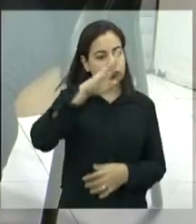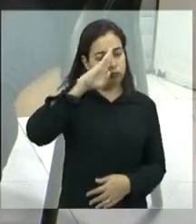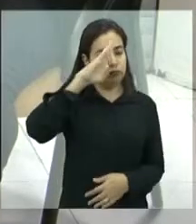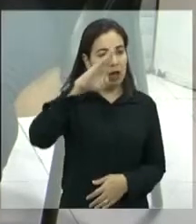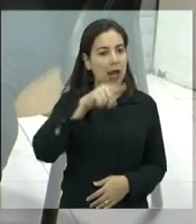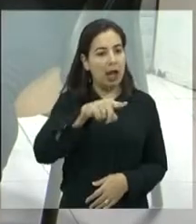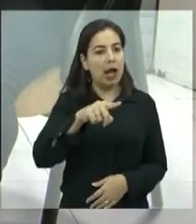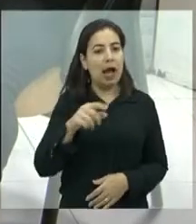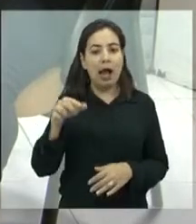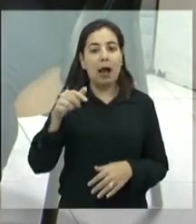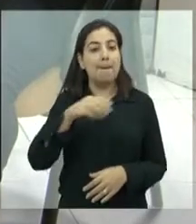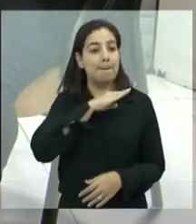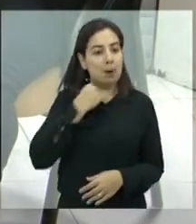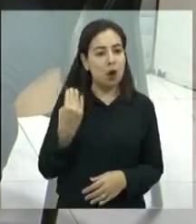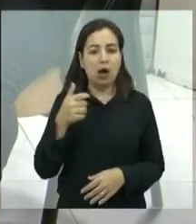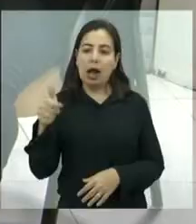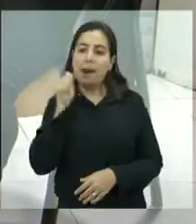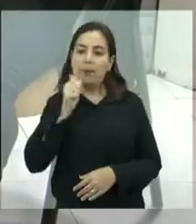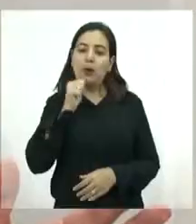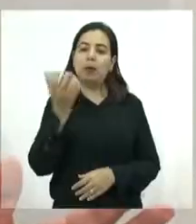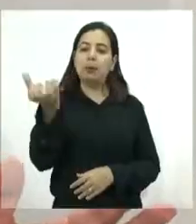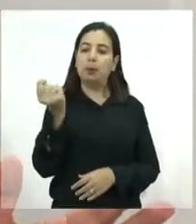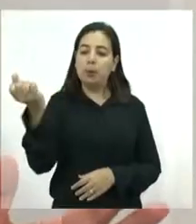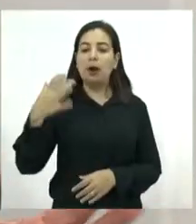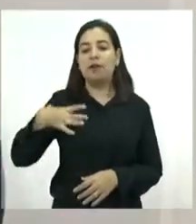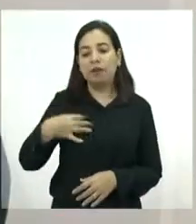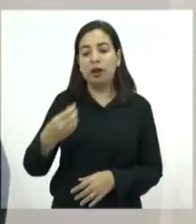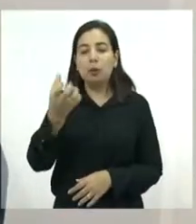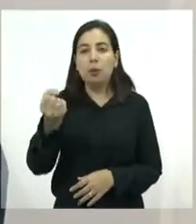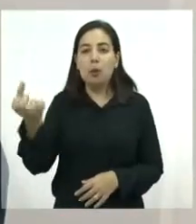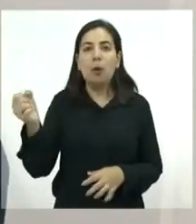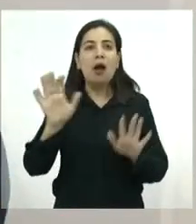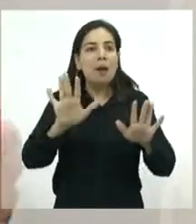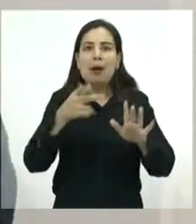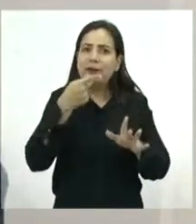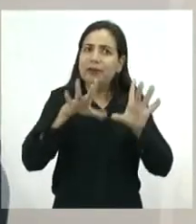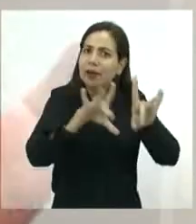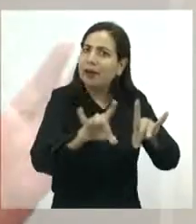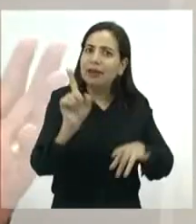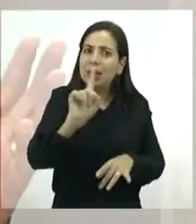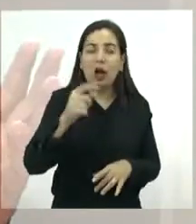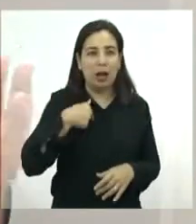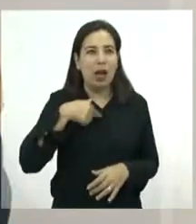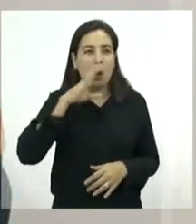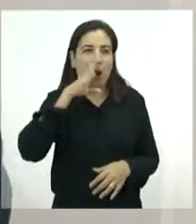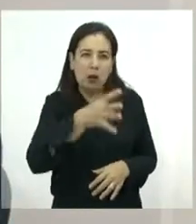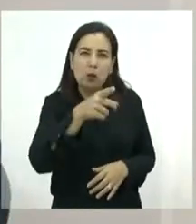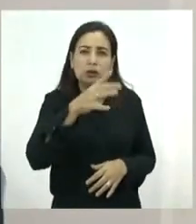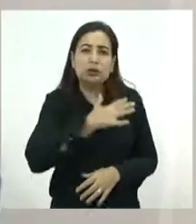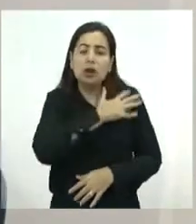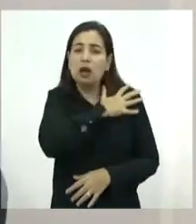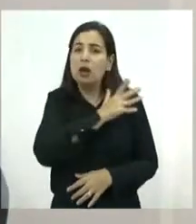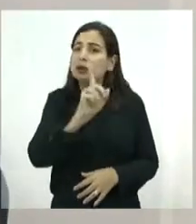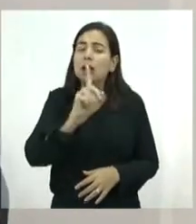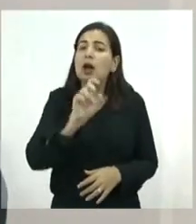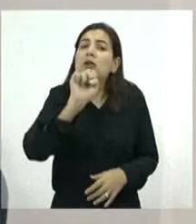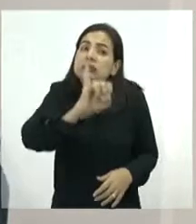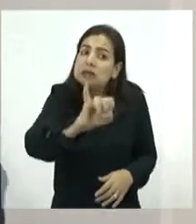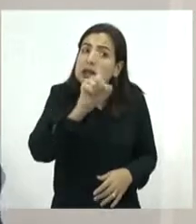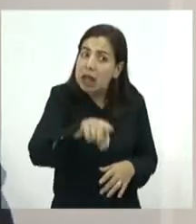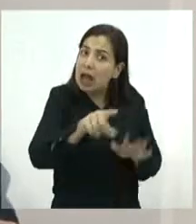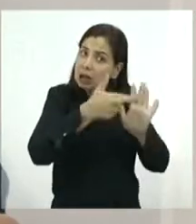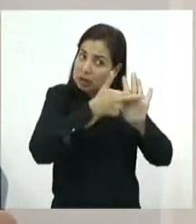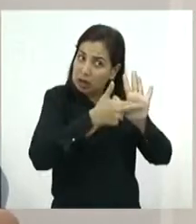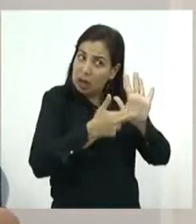está falando sobre isso porque não vão mexer. Então, eu não estou aqui atacando os militares de jeito nenhum, eu só acho que se é uma reforma